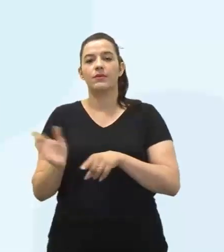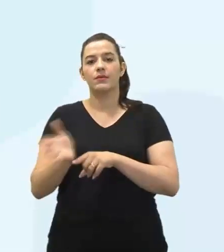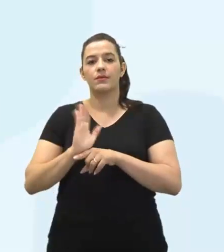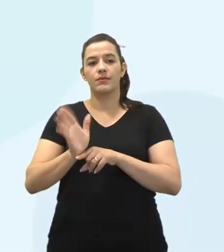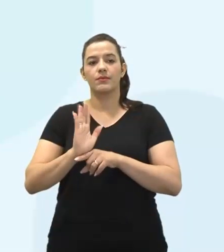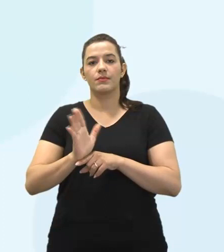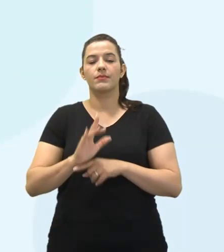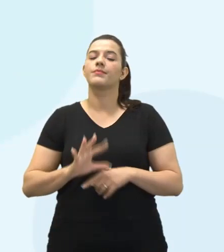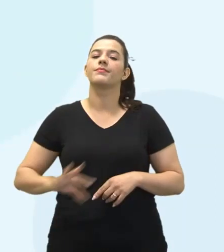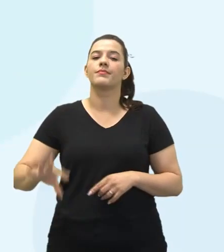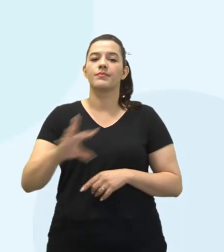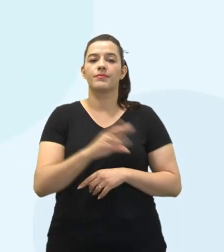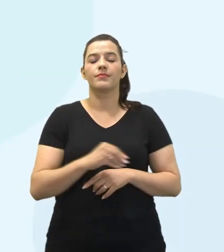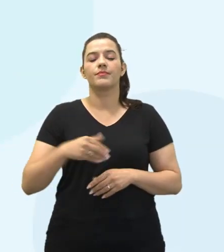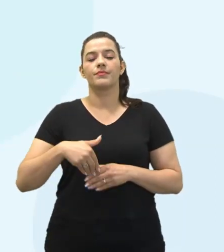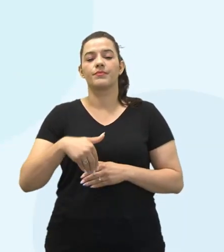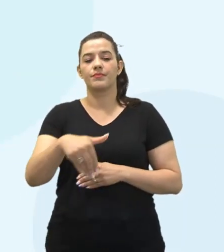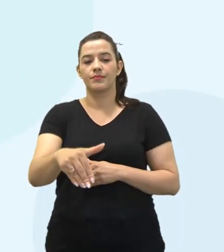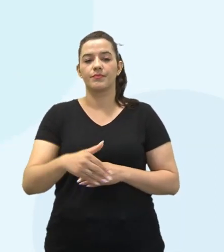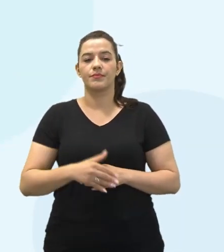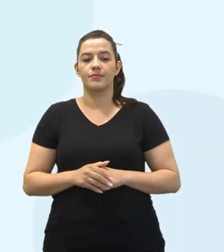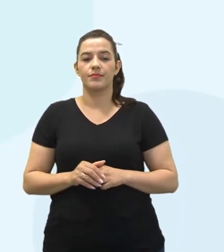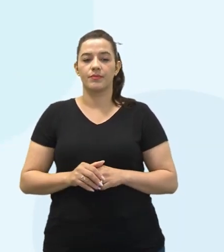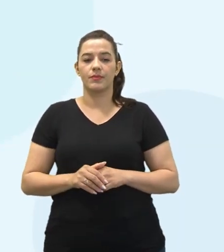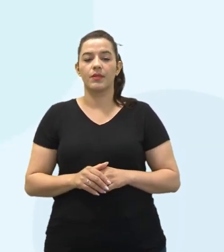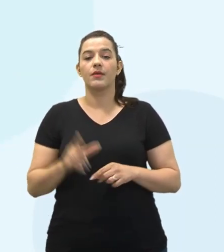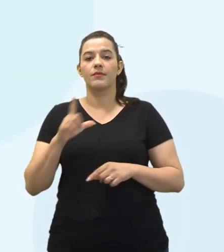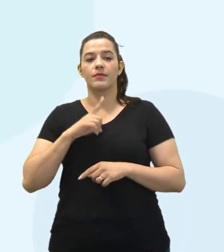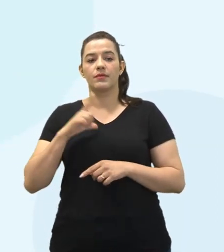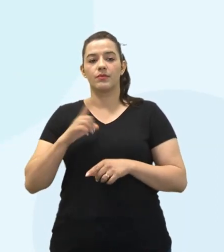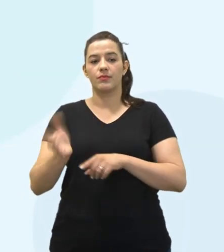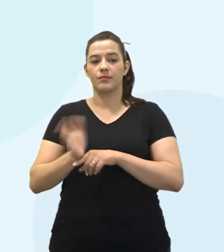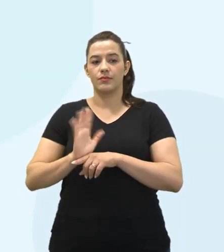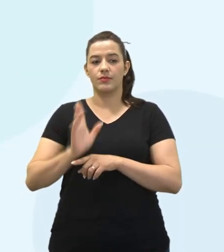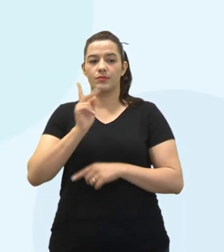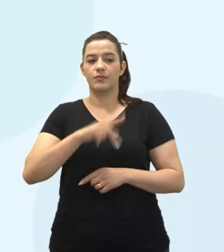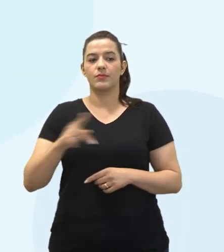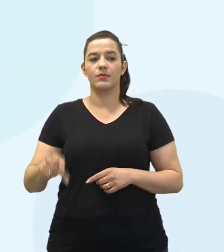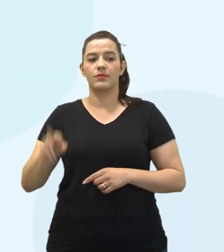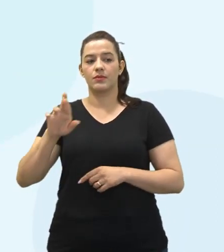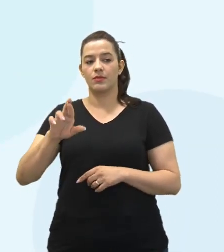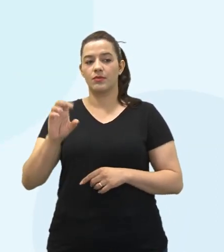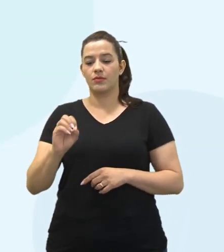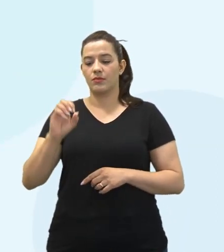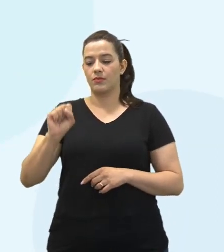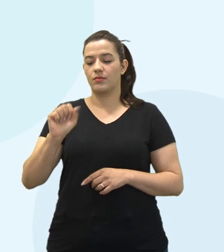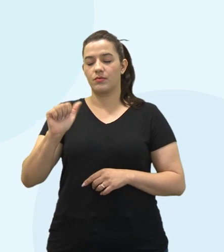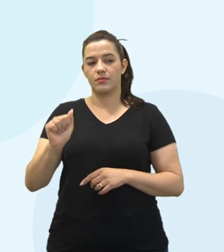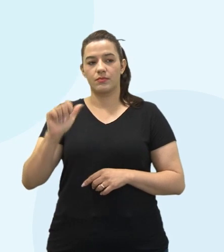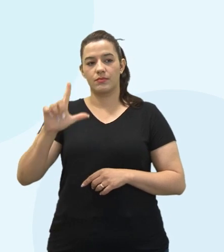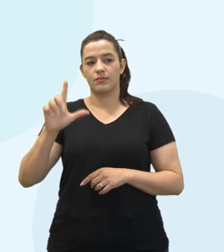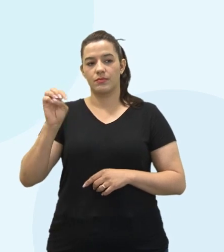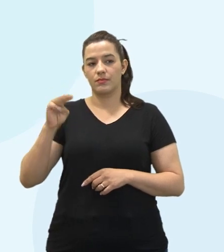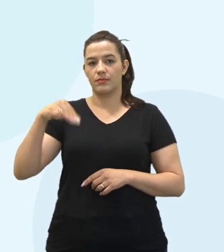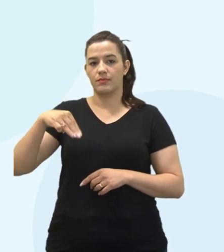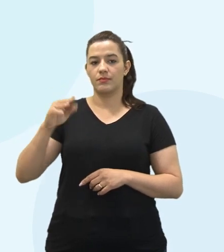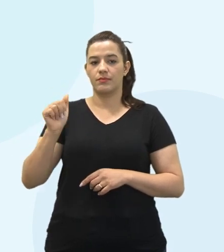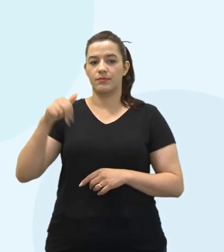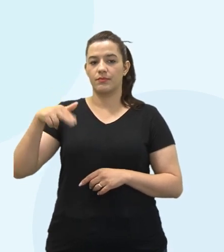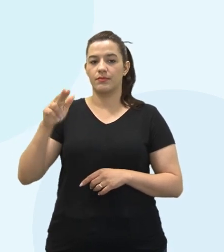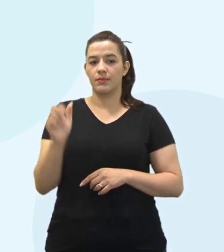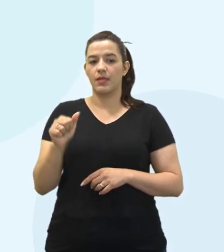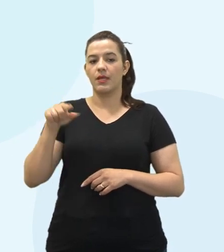momento de sensibilização Então a gente vai chamar um vídeo aí da professora Rosa lá mana é que ela fez